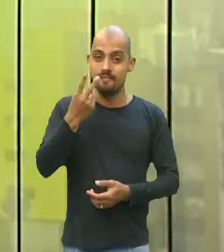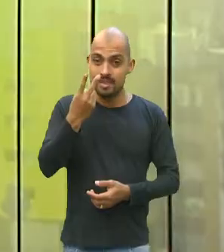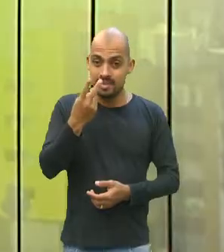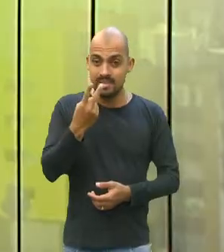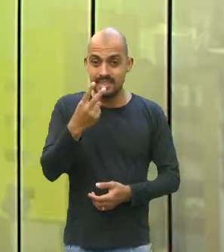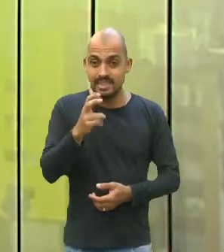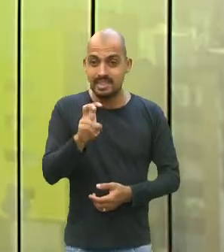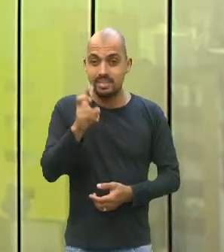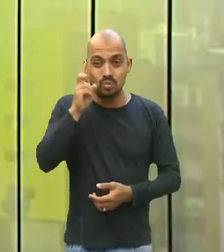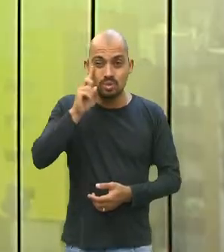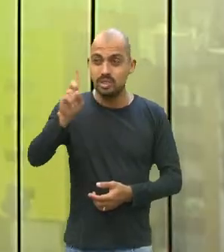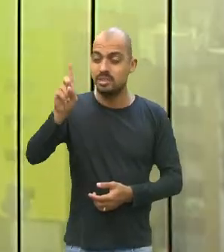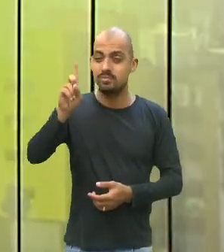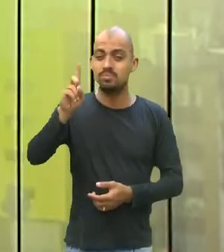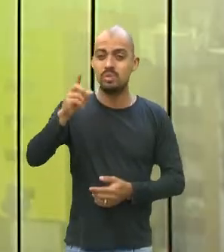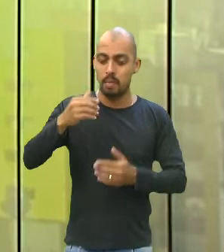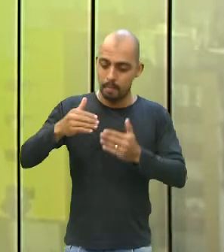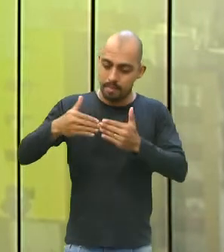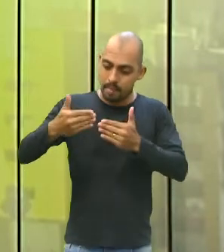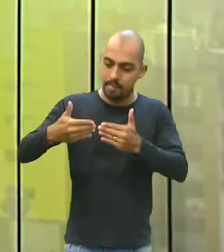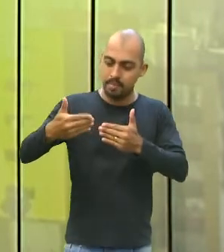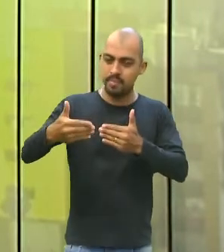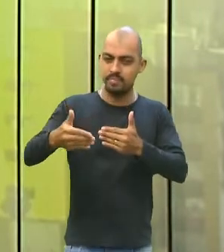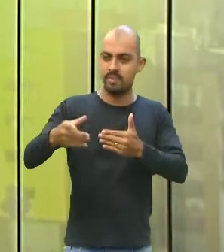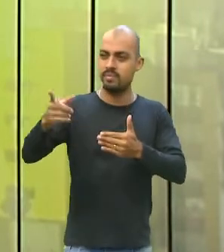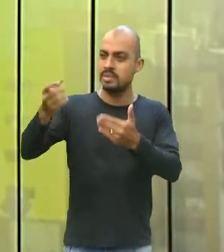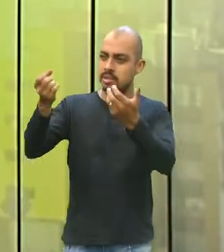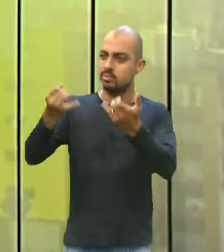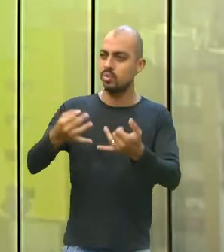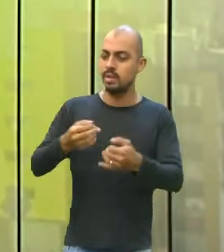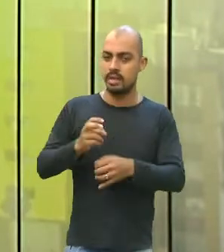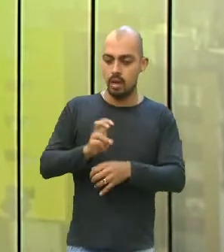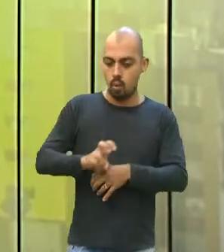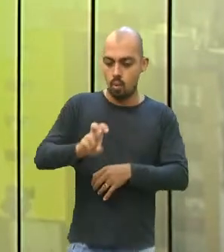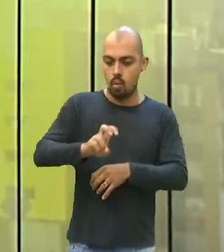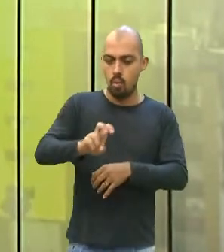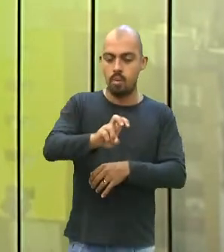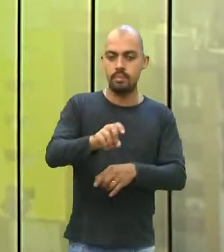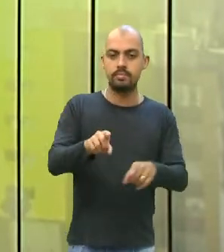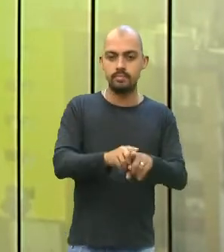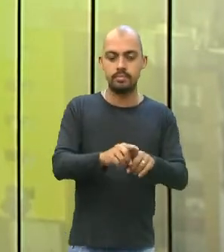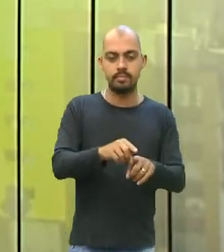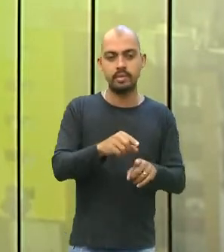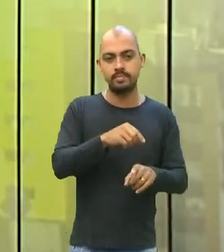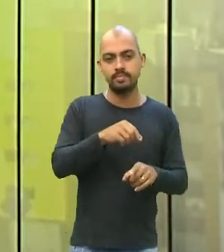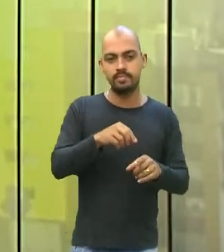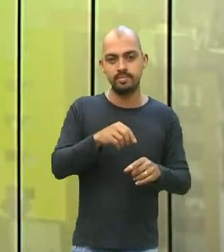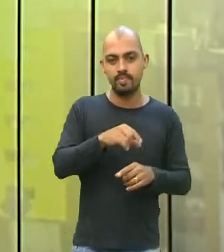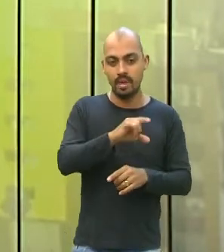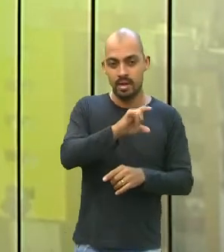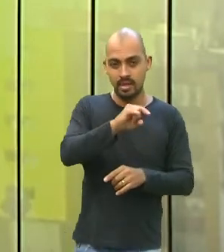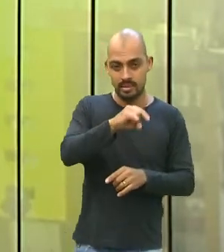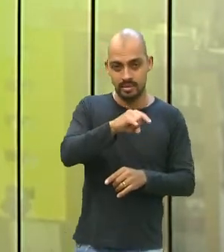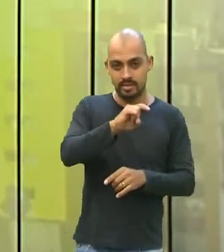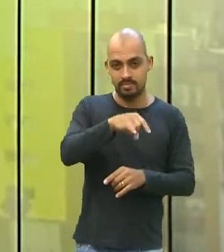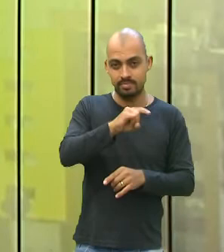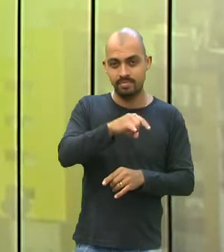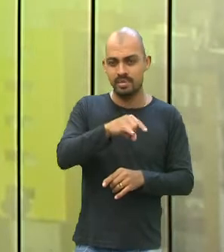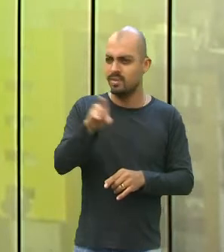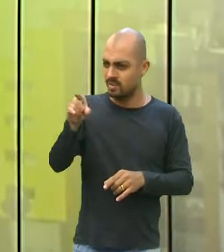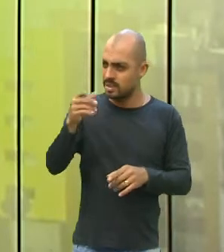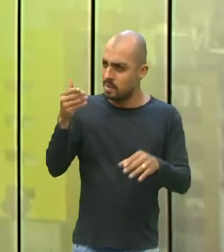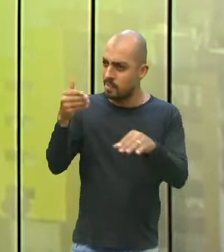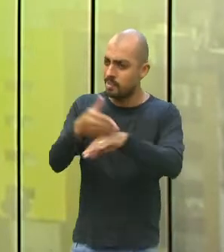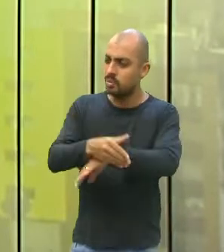25 dias lá. Nesse período, você até mencionou o caso da sucuri e também da anta. Você chegou